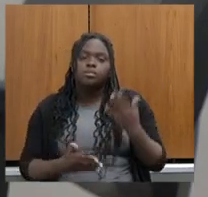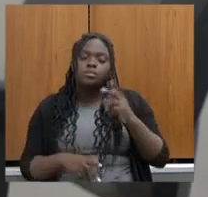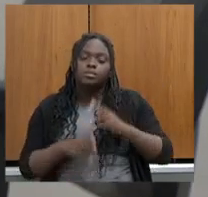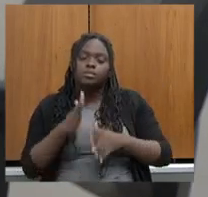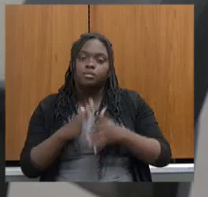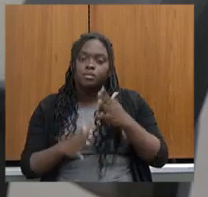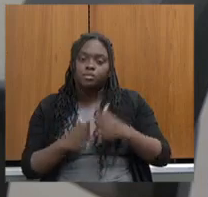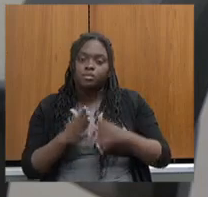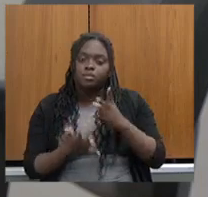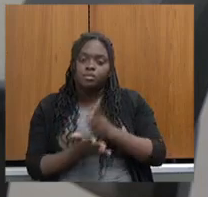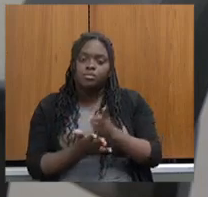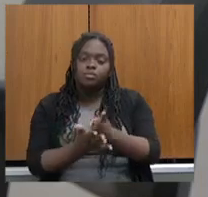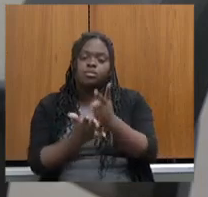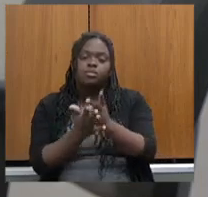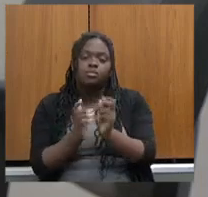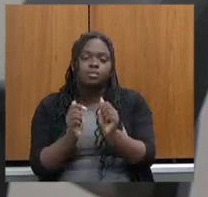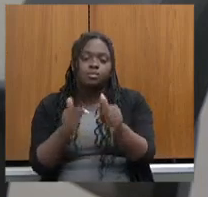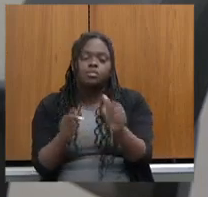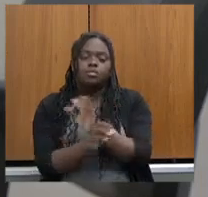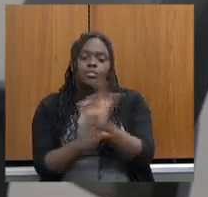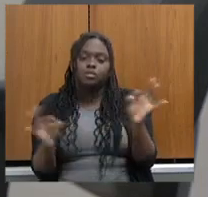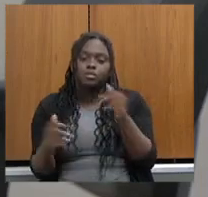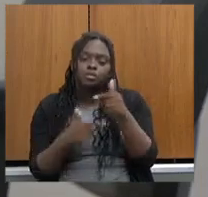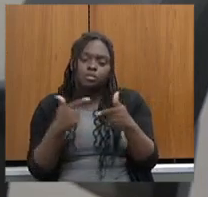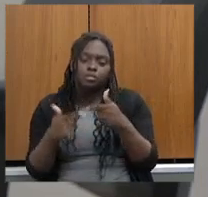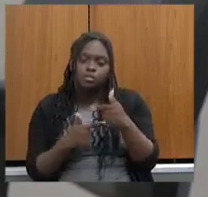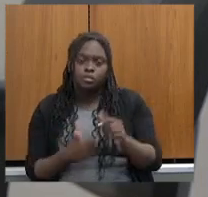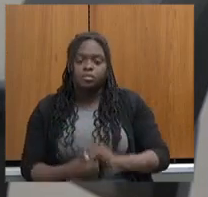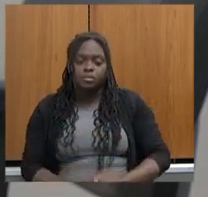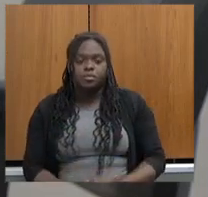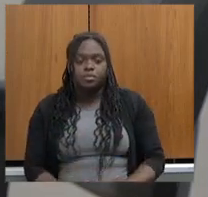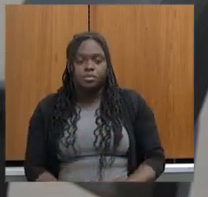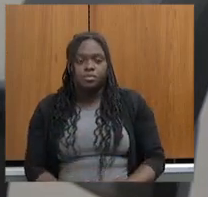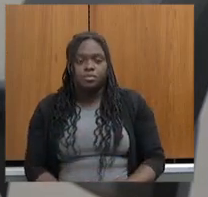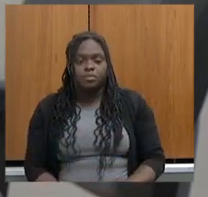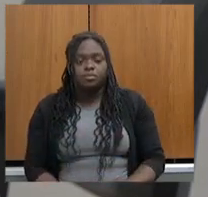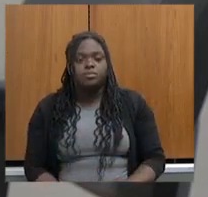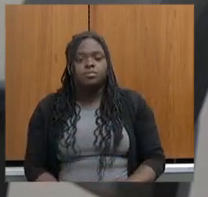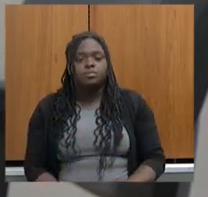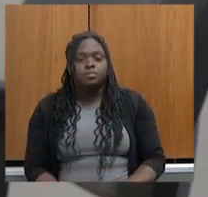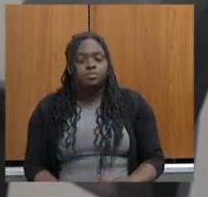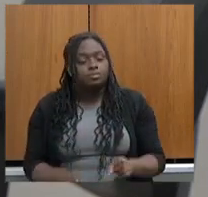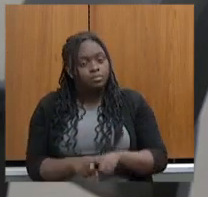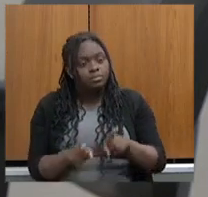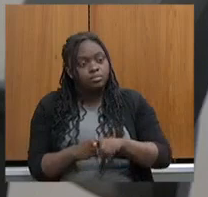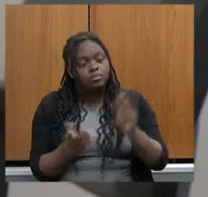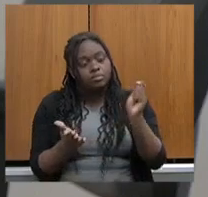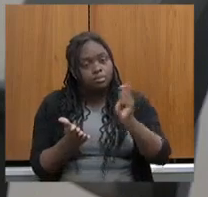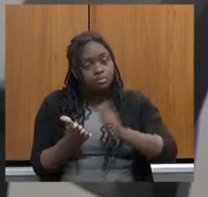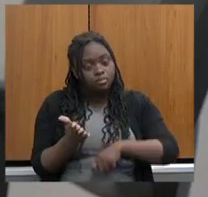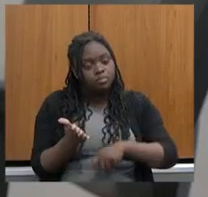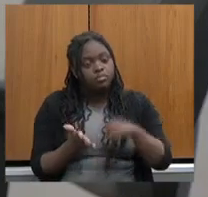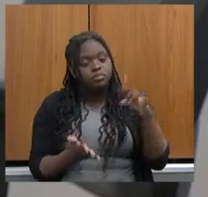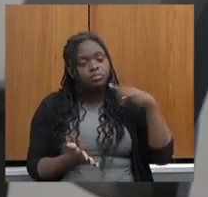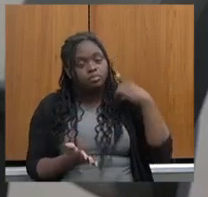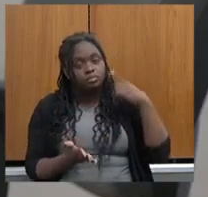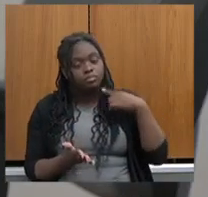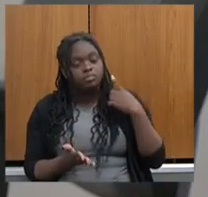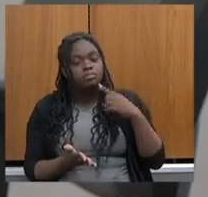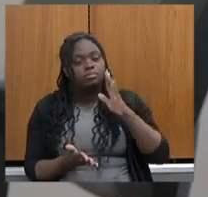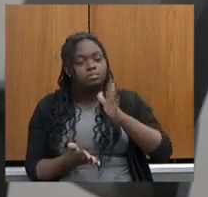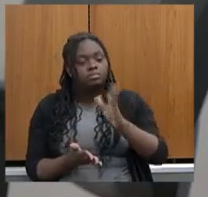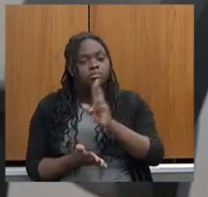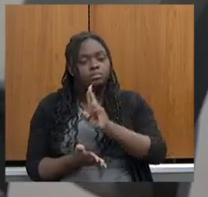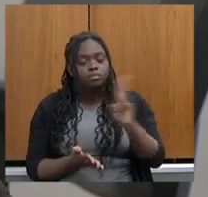execução dos excelentes serviços prestados pela corporação o requerimento também assinado pelos ilustres deputados aqui já